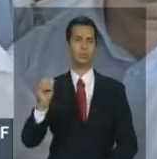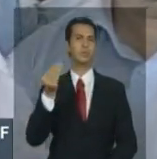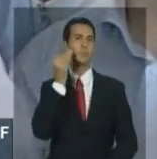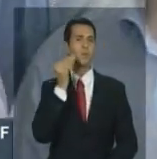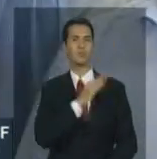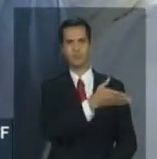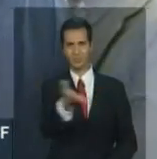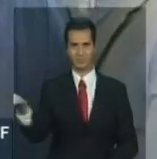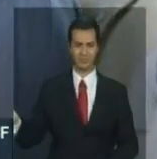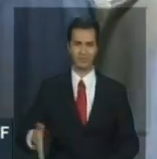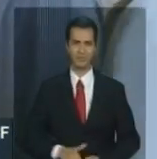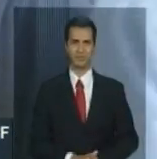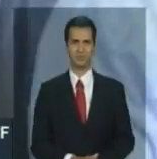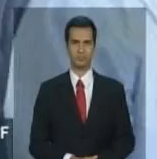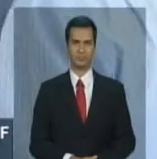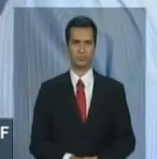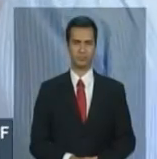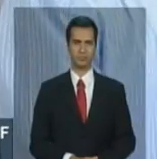para vocês.